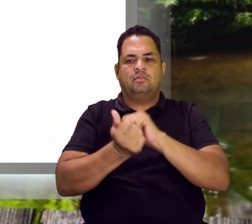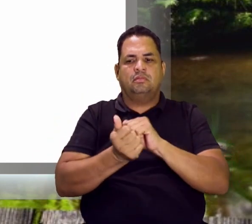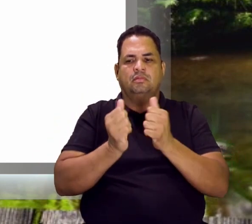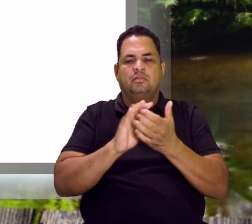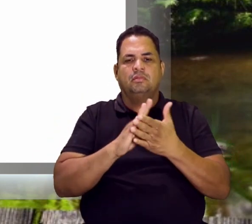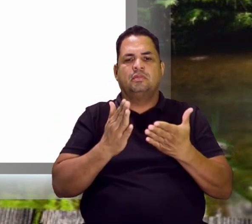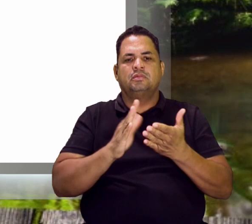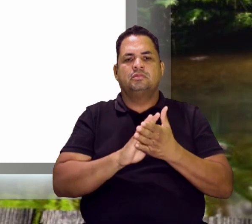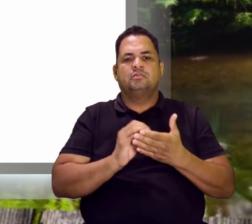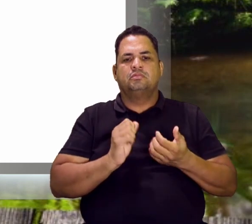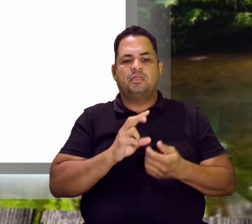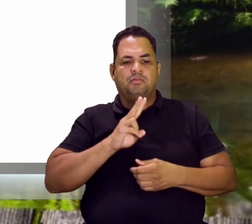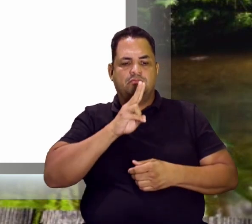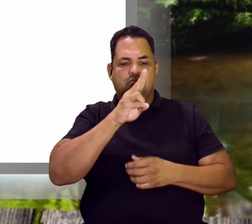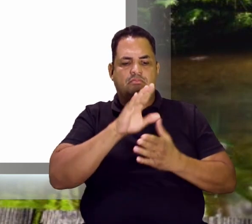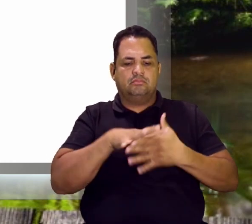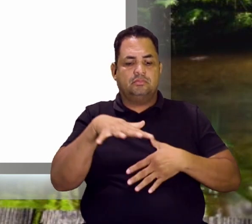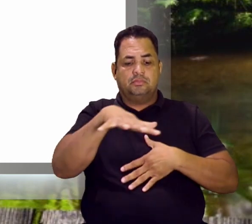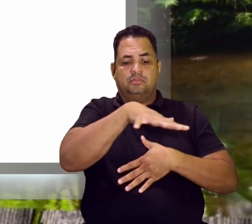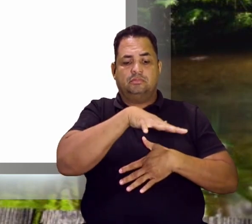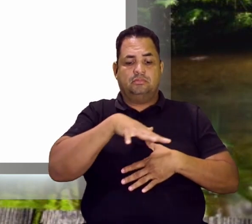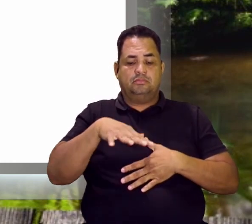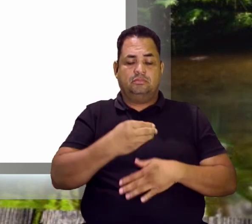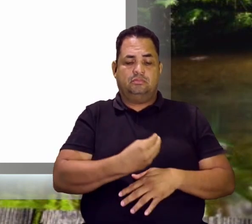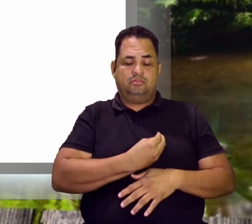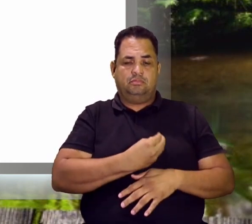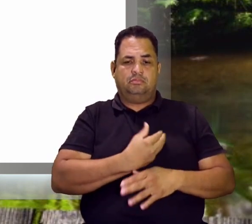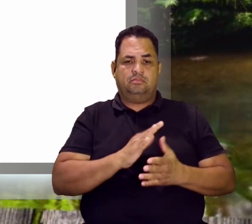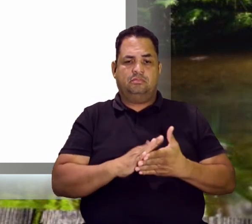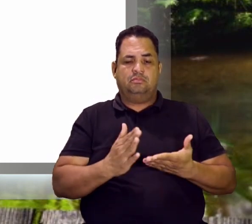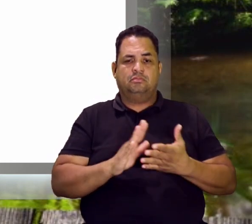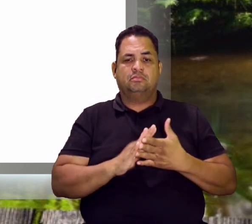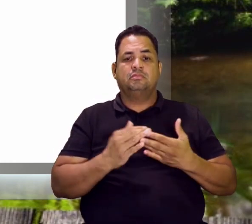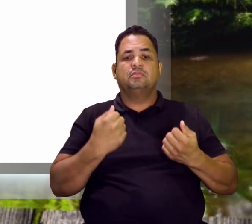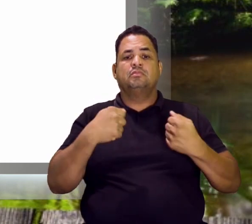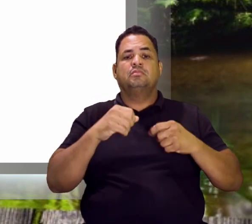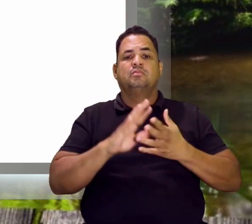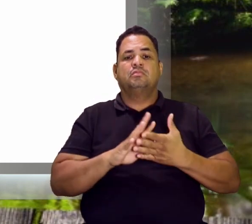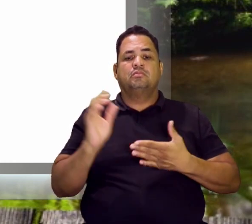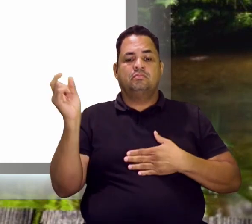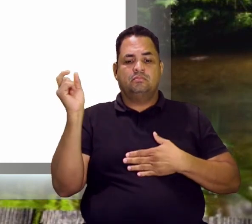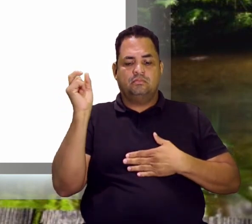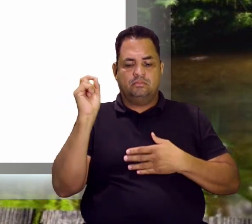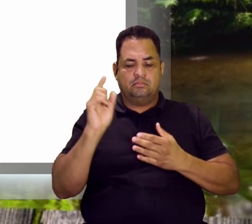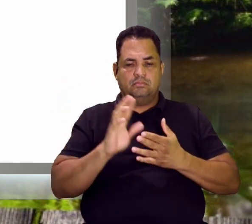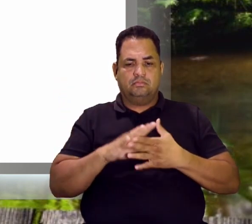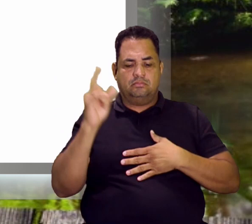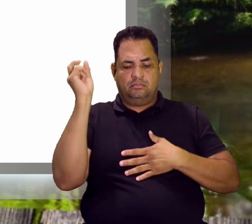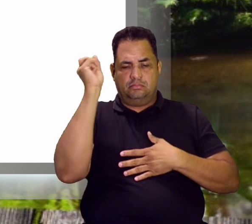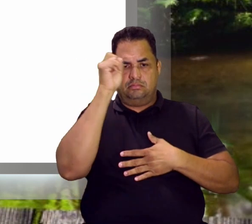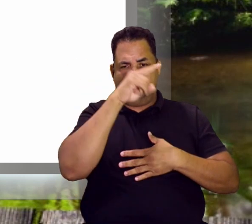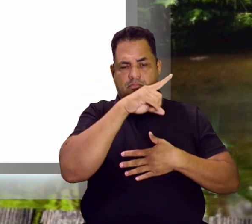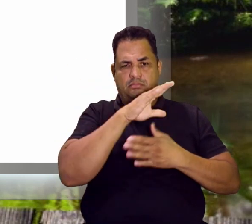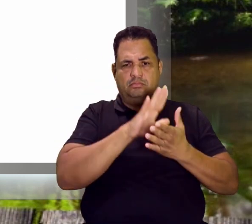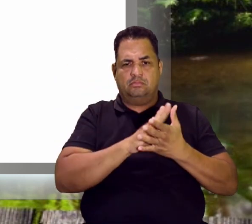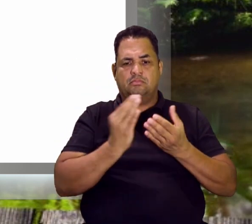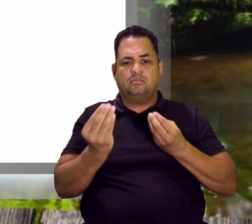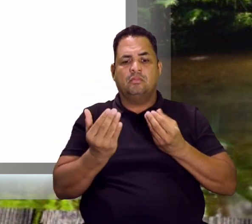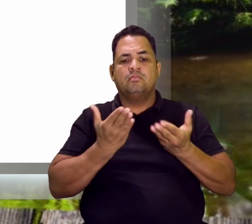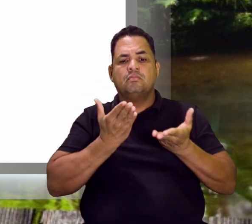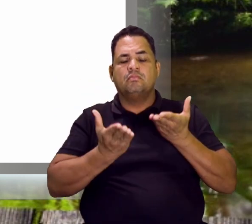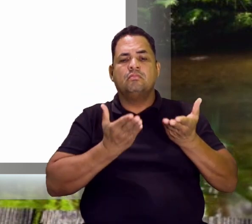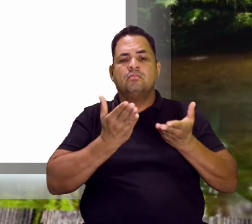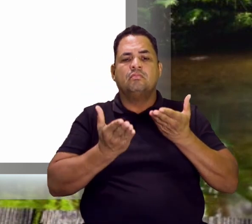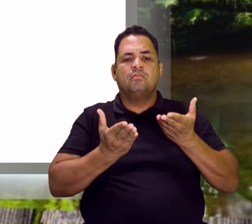de resistência ao meio onde eles estão inseridos. E isso pode dificultar a forma de